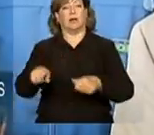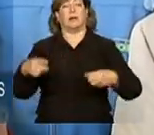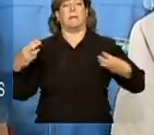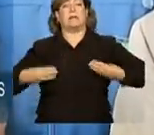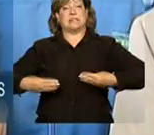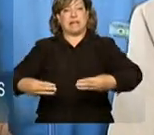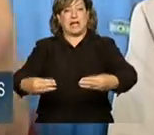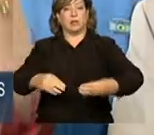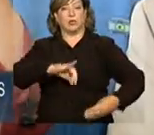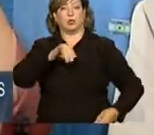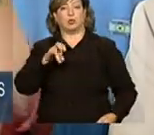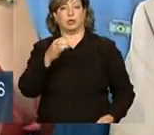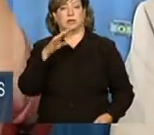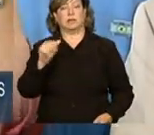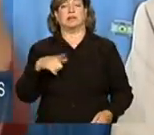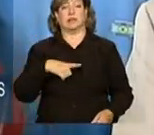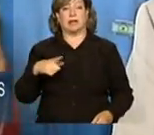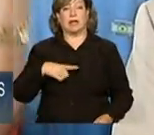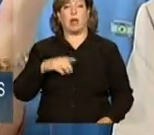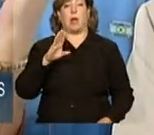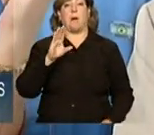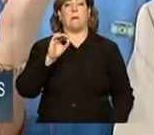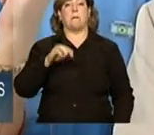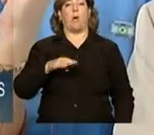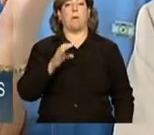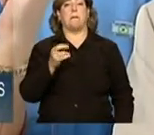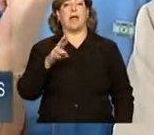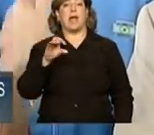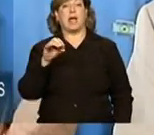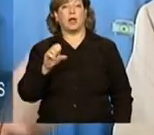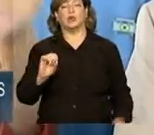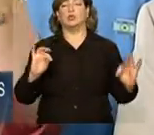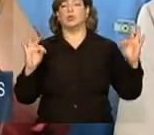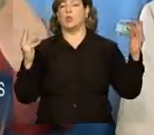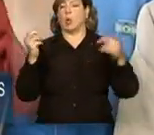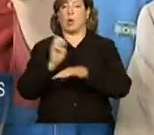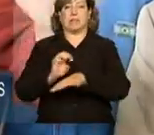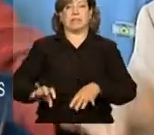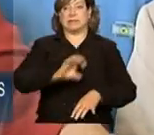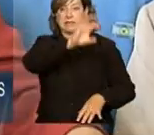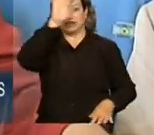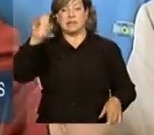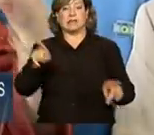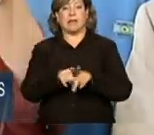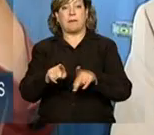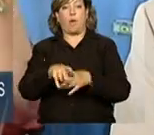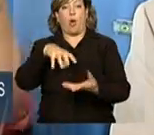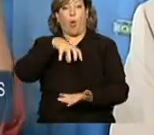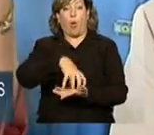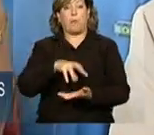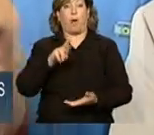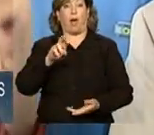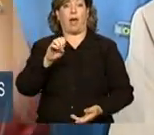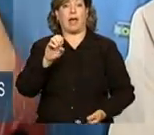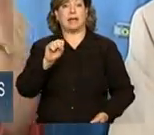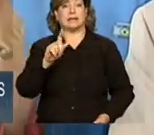Justiça, que age com bombeiros de todos os estados da federação e com equipes de resgate. Aqui hoje